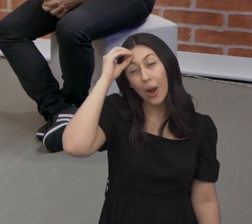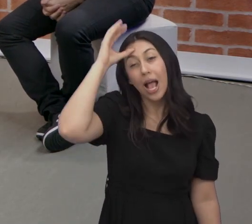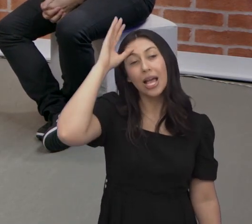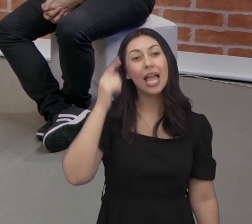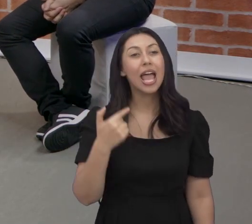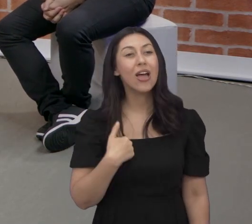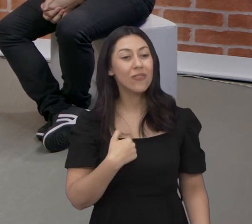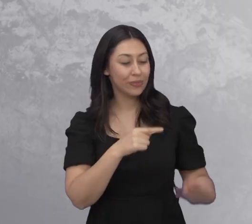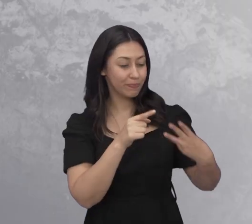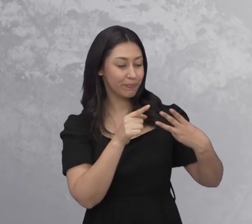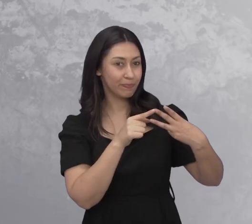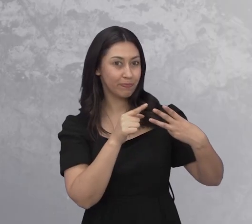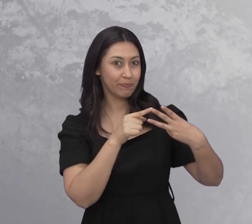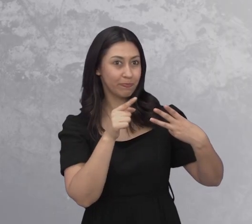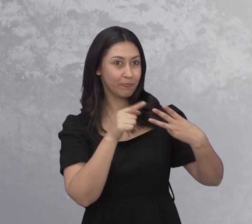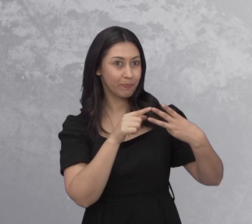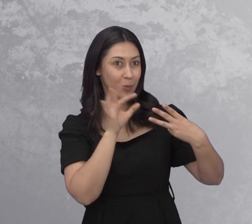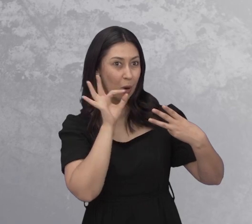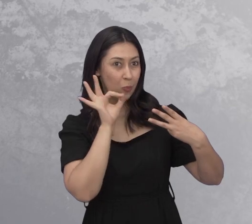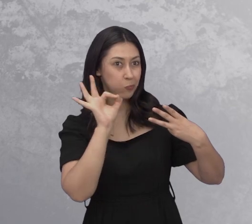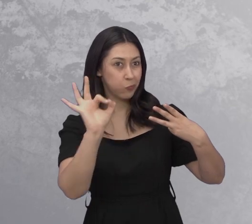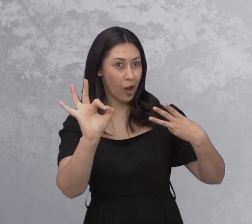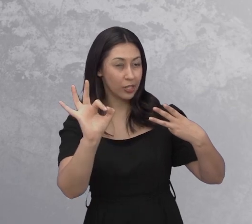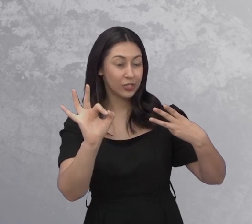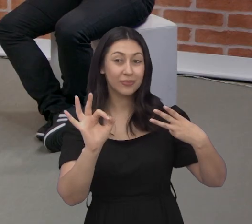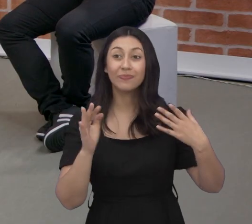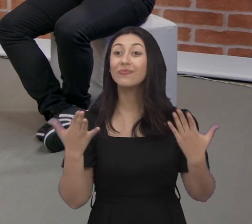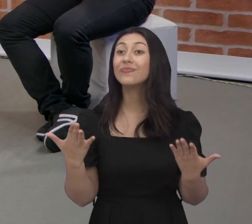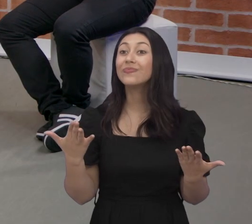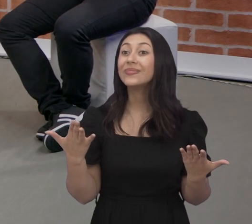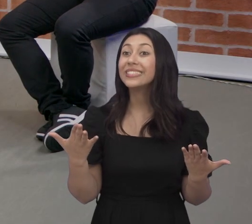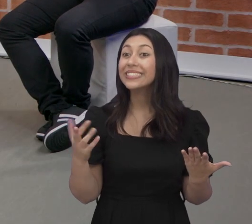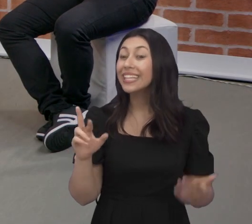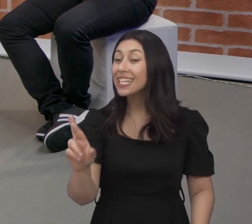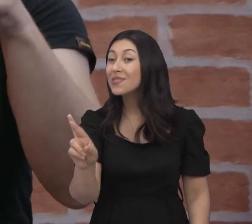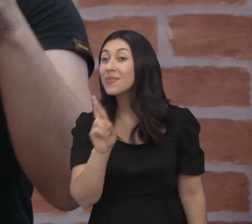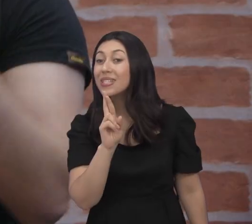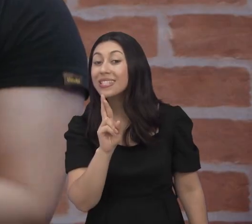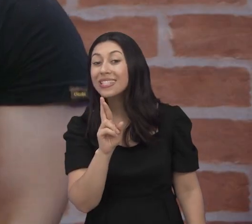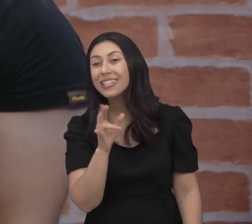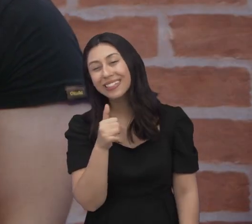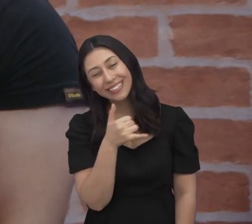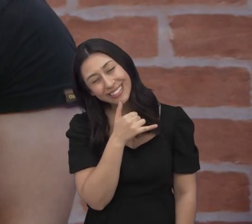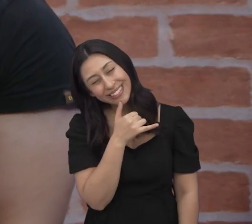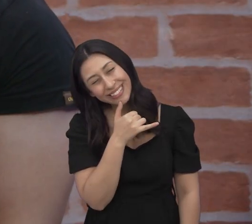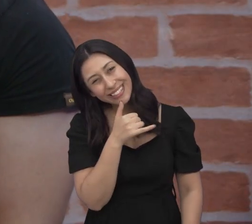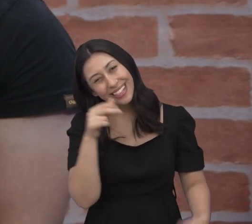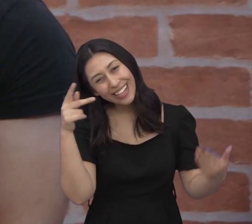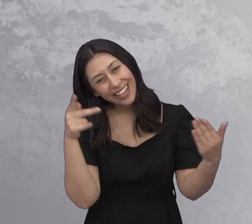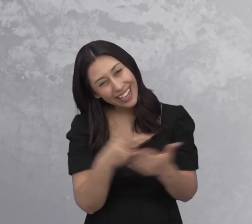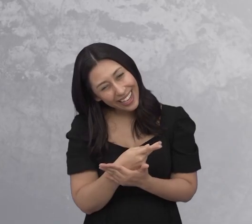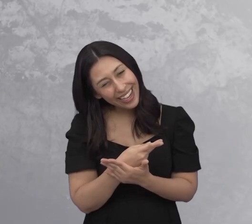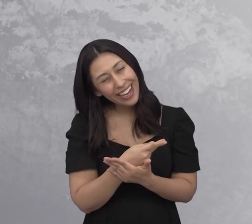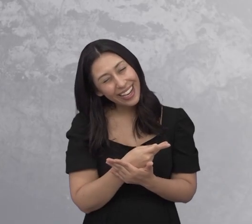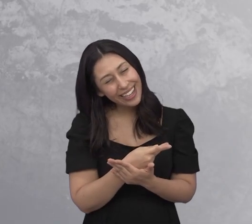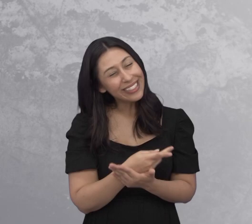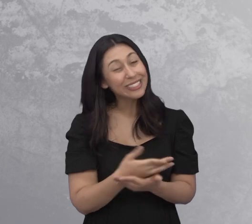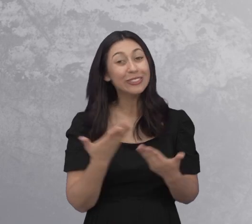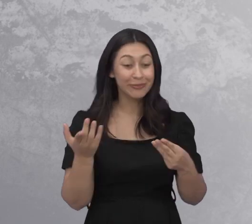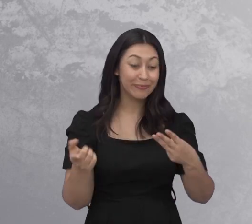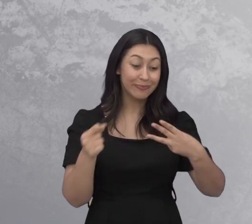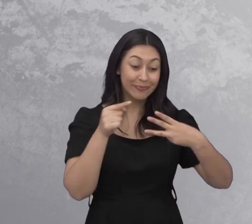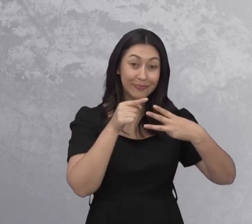iria na segunda opção, viu? Freud? Freud. Resposta, infelizmente, Essa resposta tá muito errada.